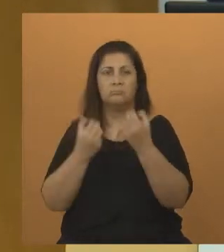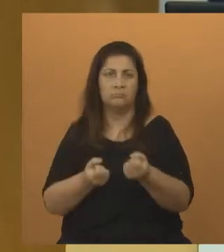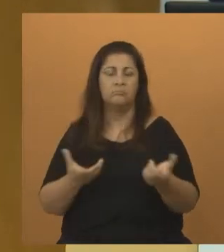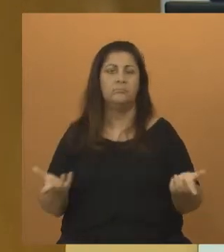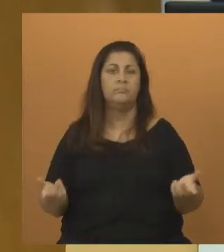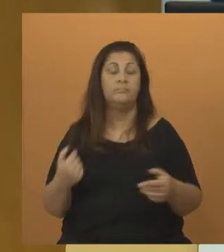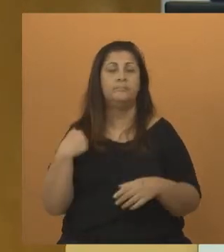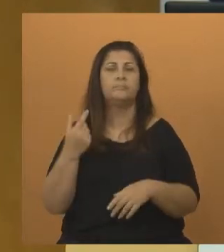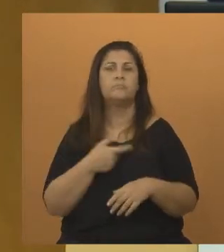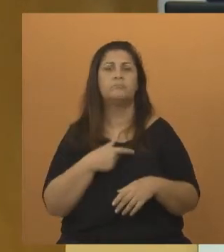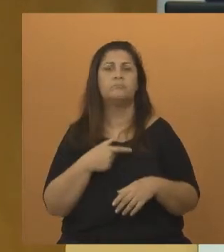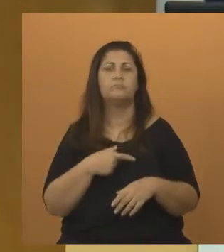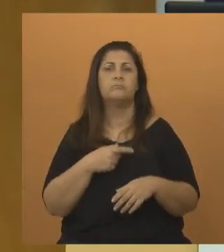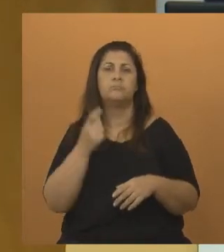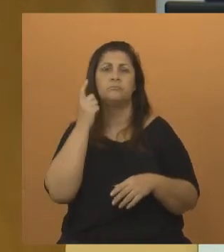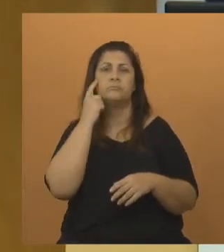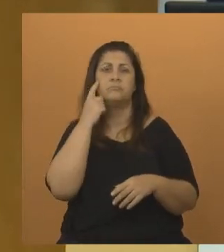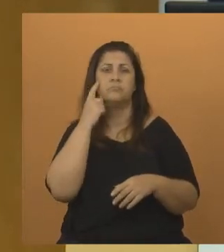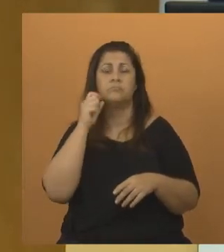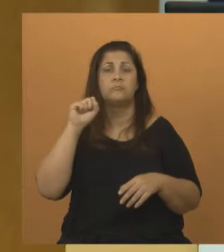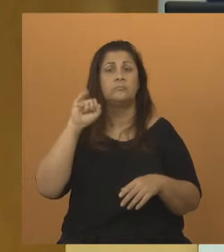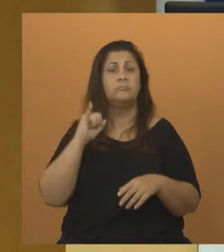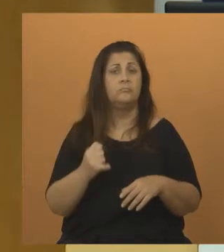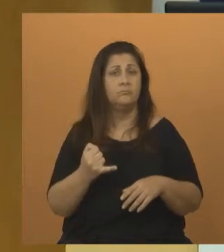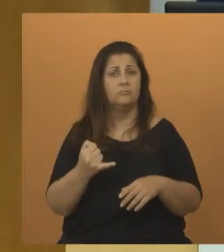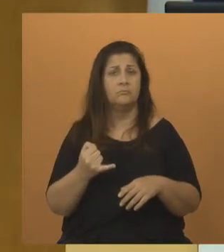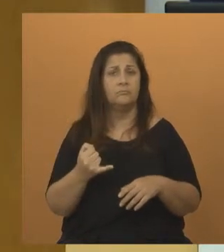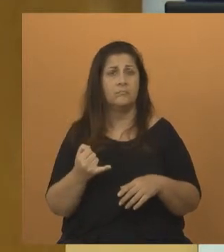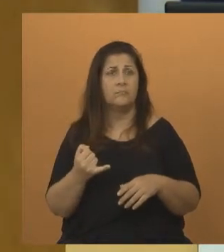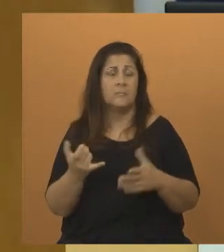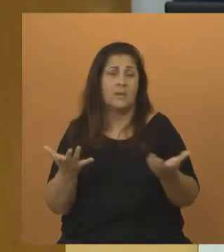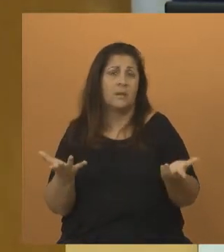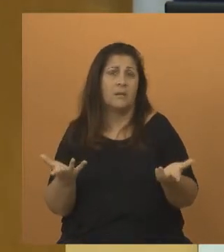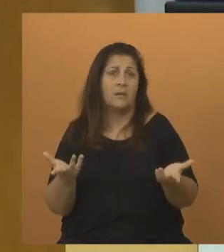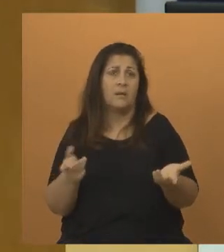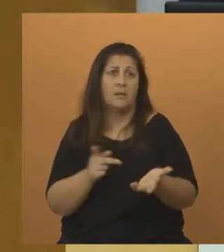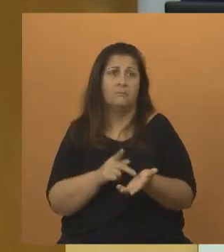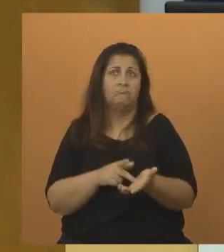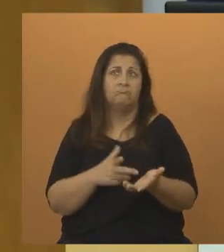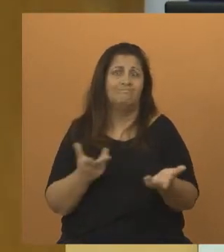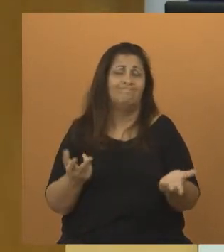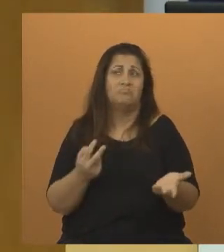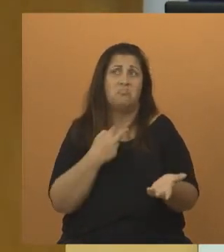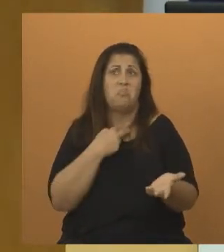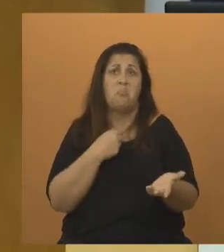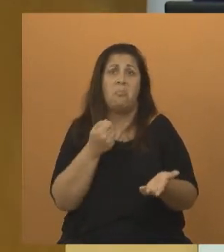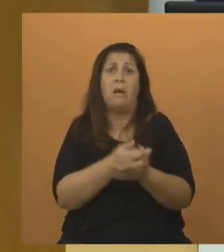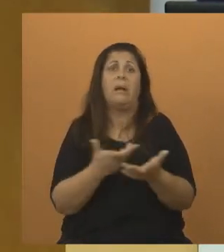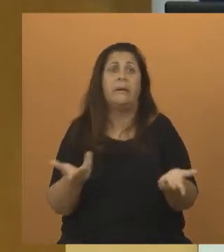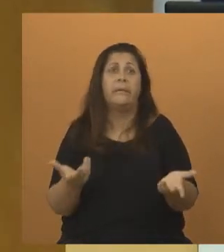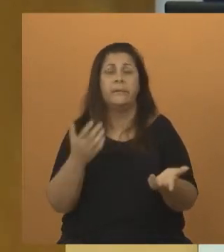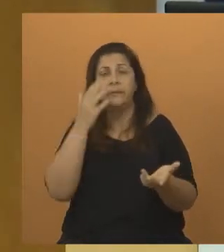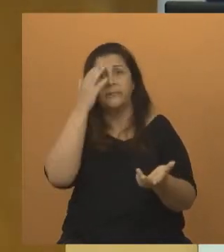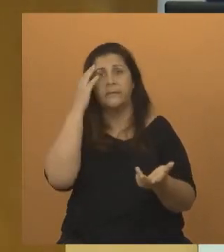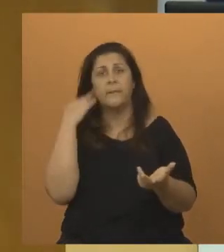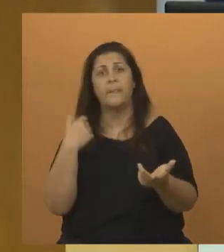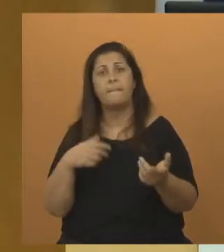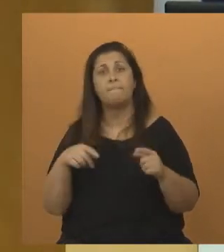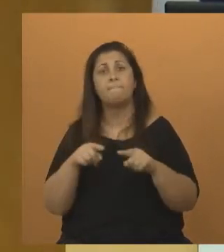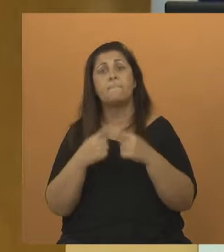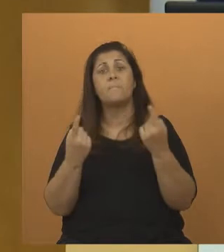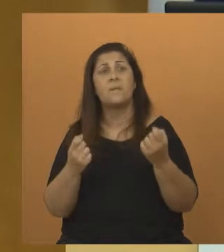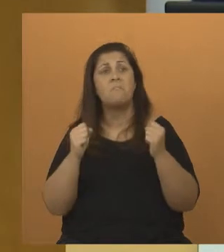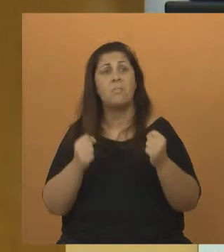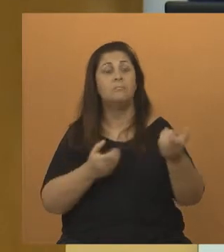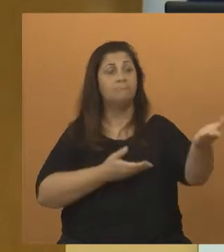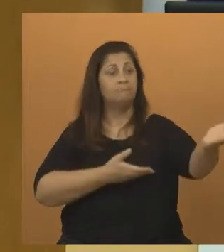conclusão de que, já que temos essa realidade de não pagar, não vai ter como receber, mas temos aí a